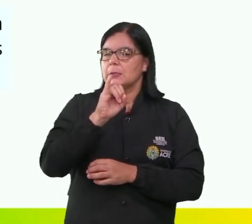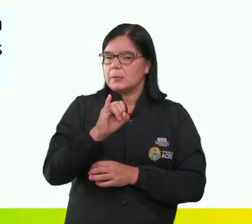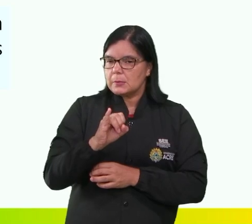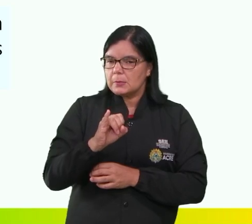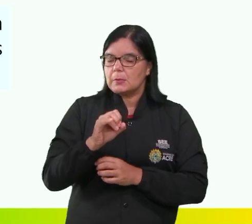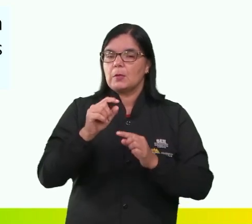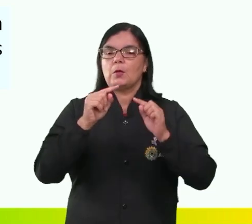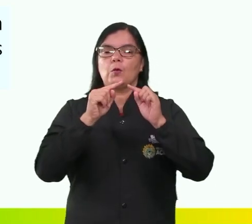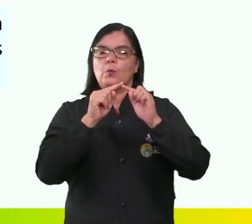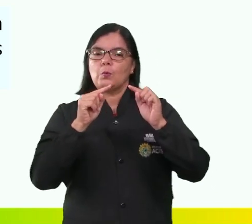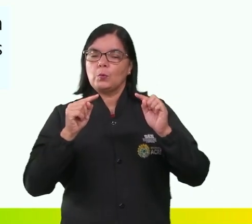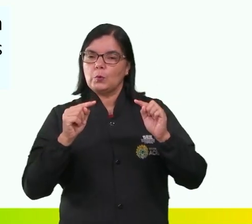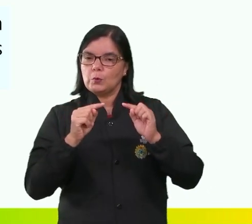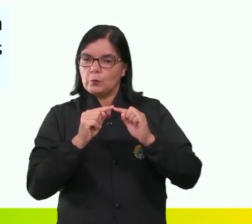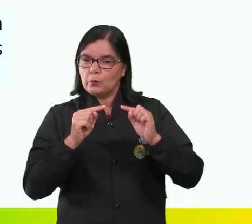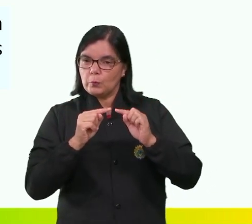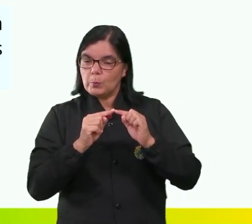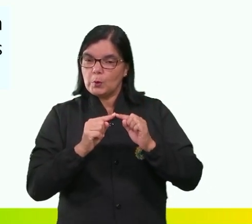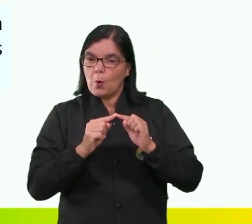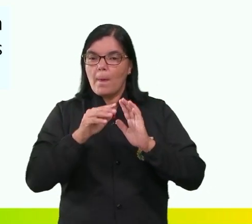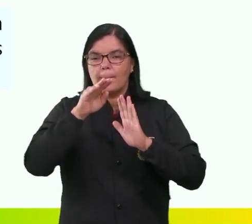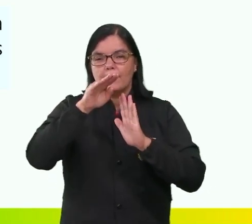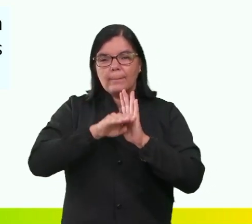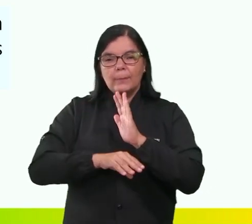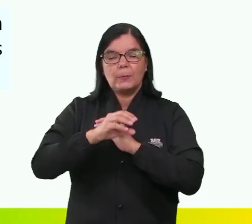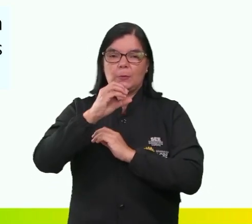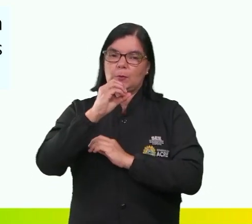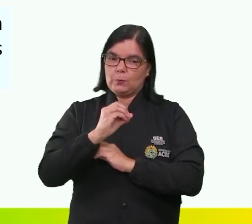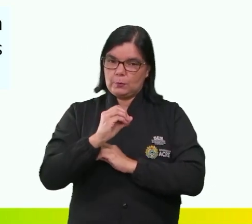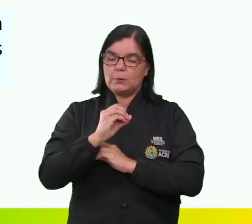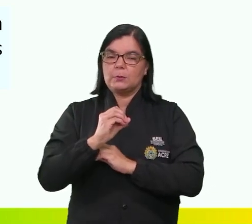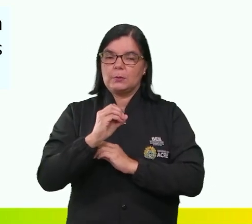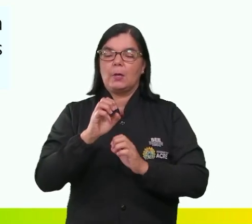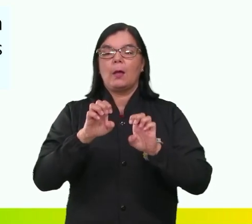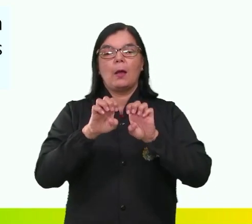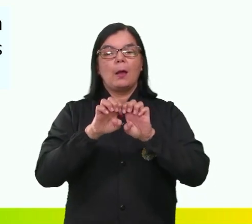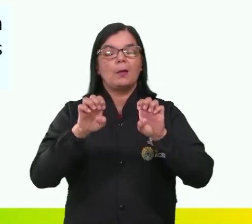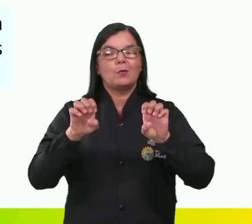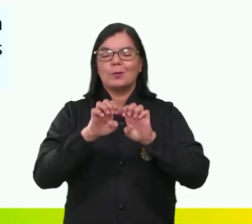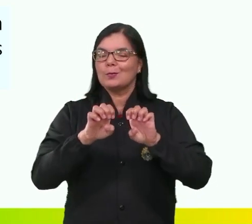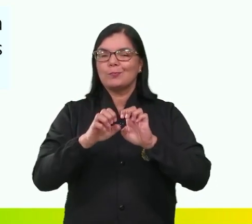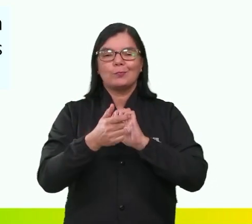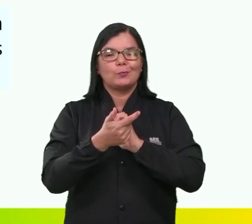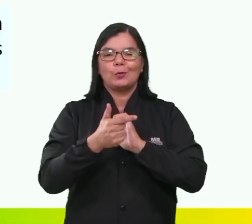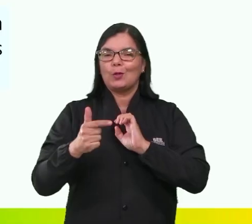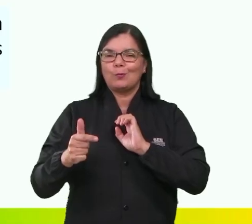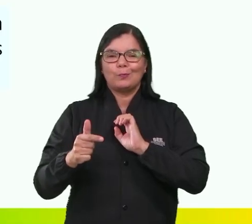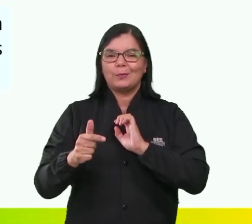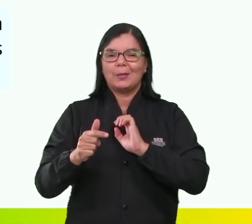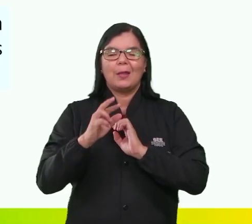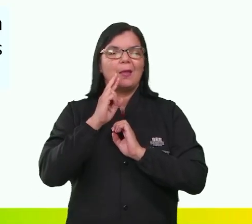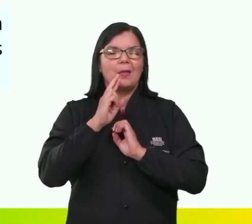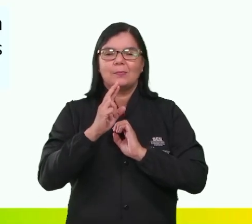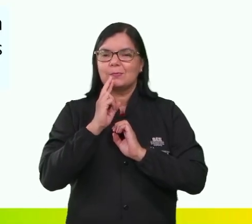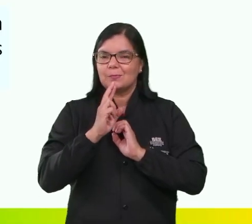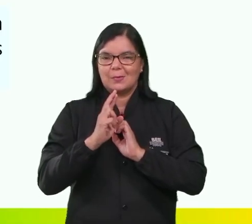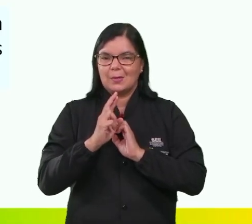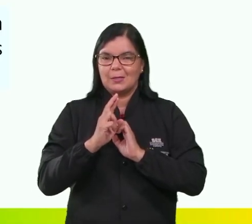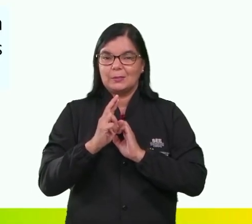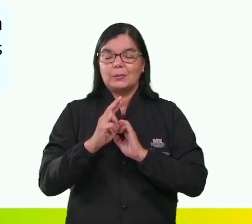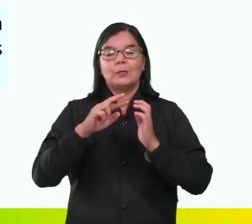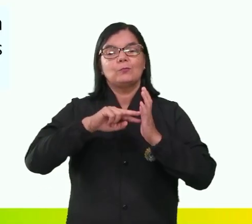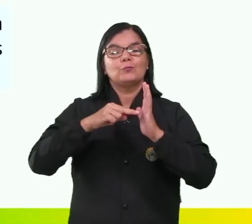Caso o discriminante seja menor do que zero, a equação ela não admite raízes reais.